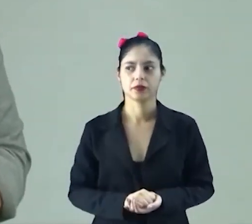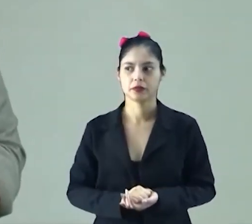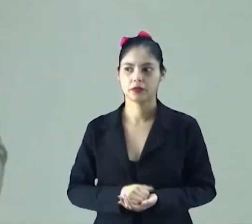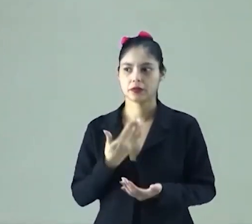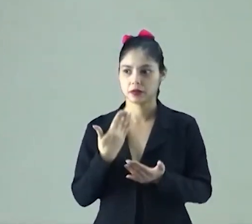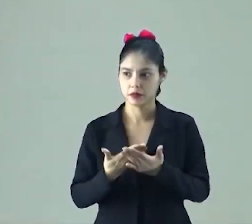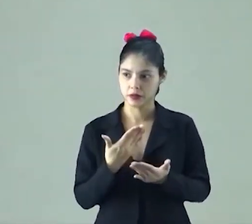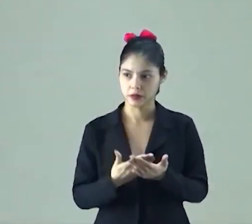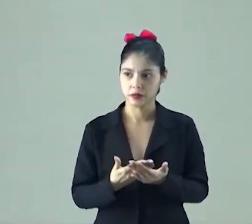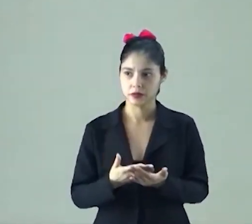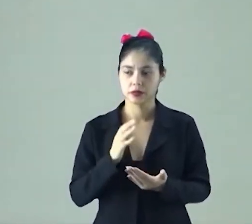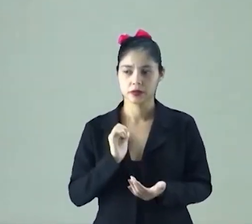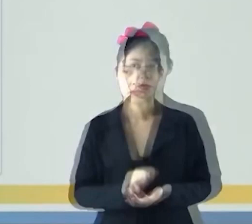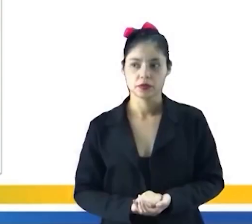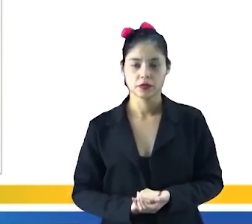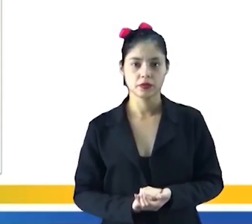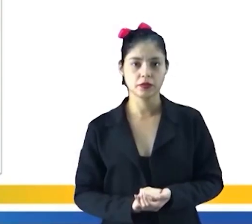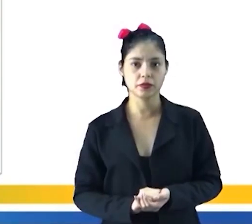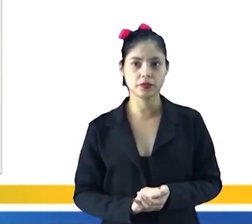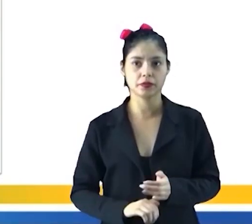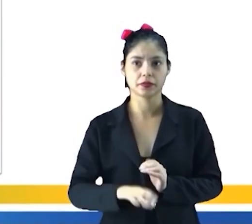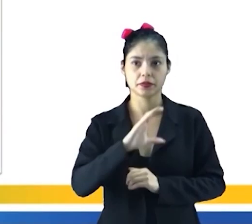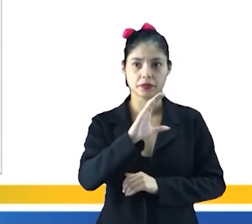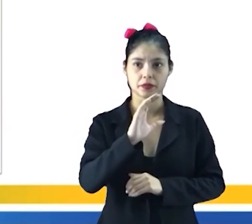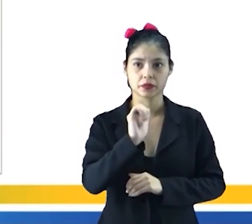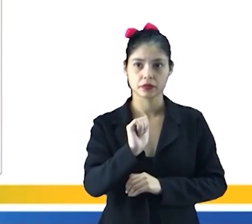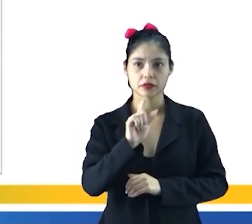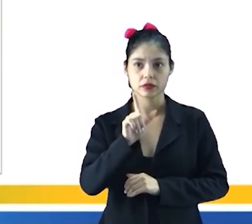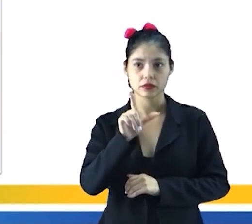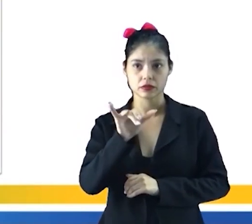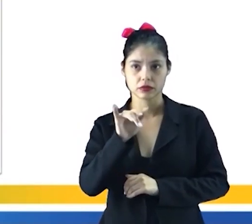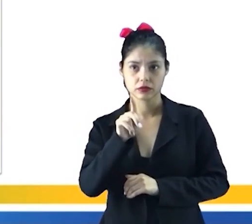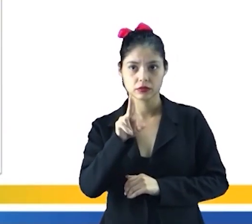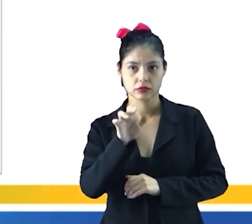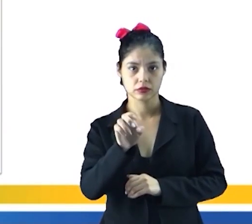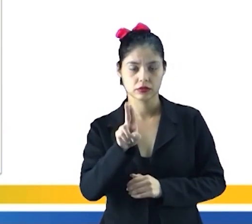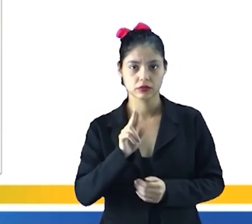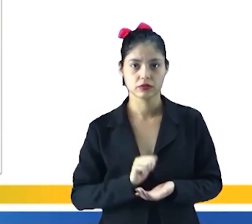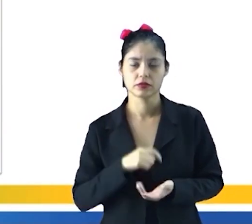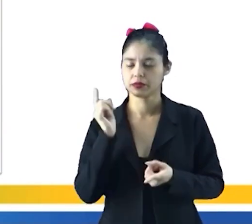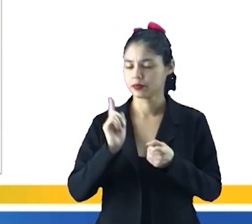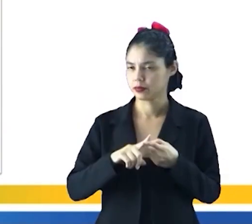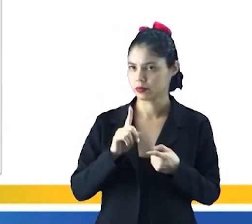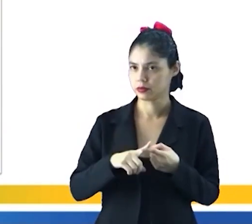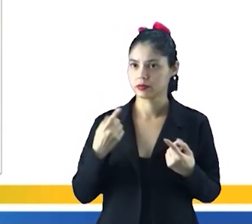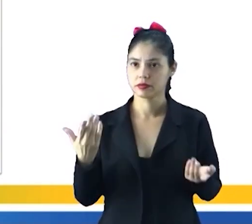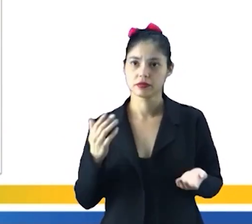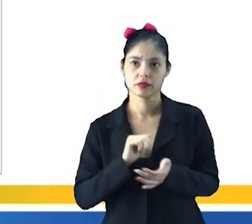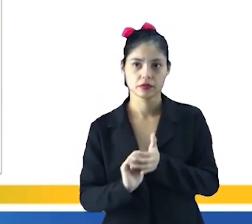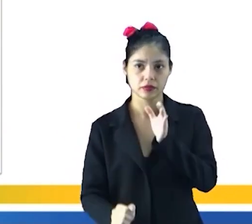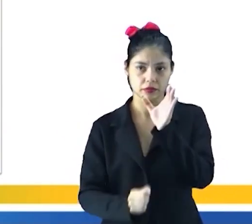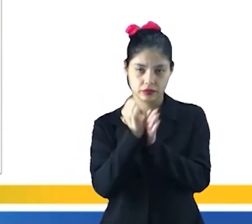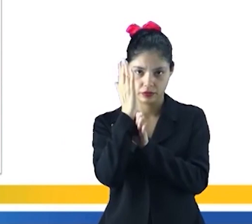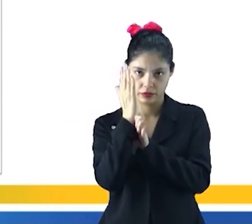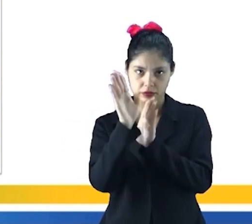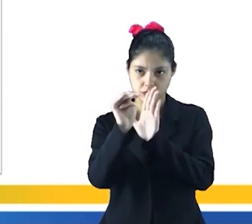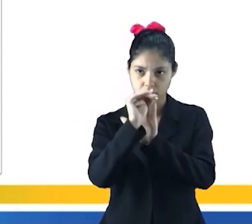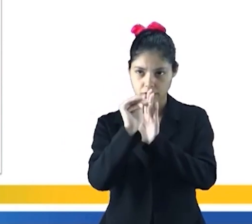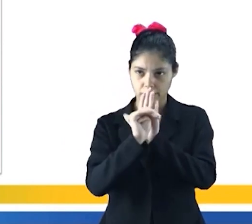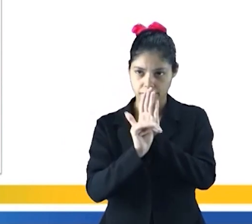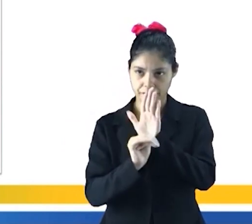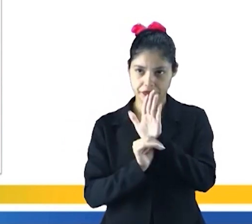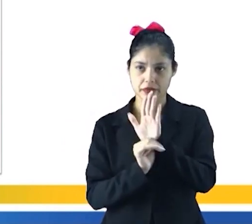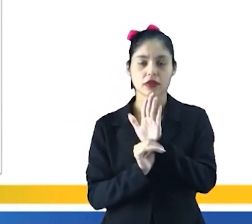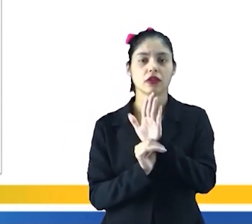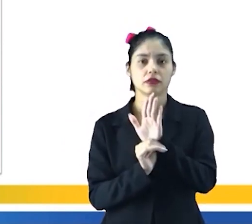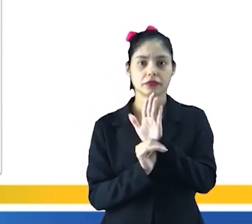assim, estudioso da classificação de seres vivos vai ser Linneu. Porque Linneu, ele criou uma classificação